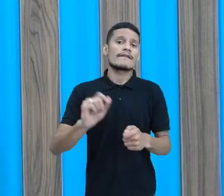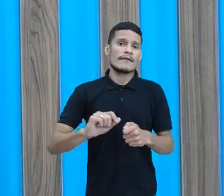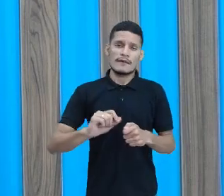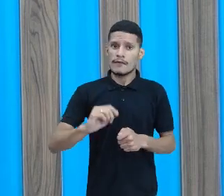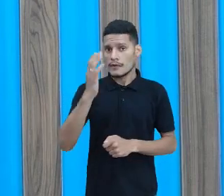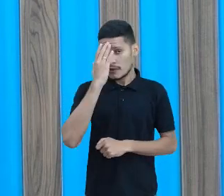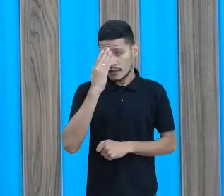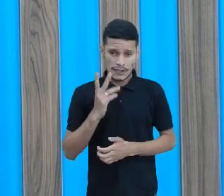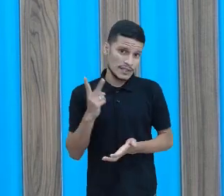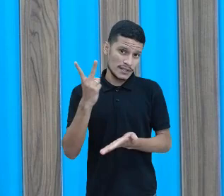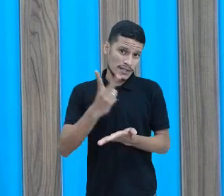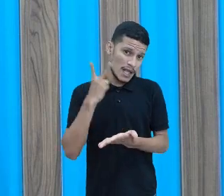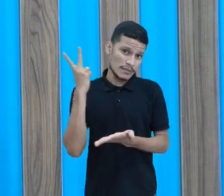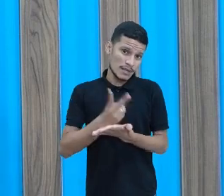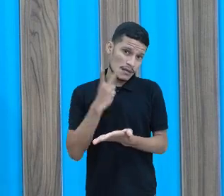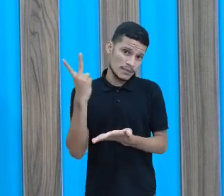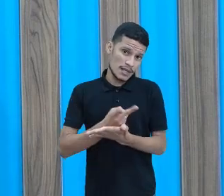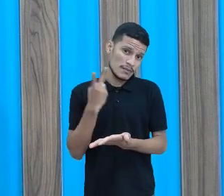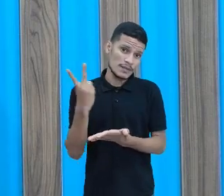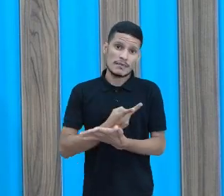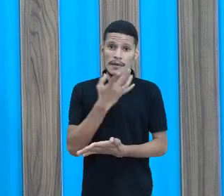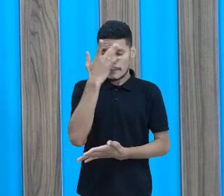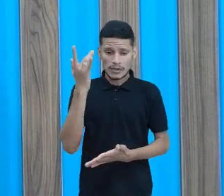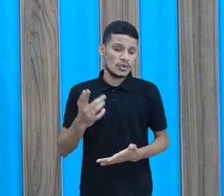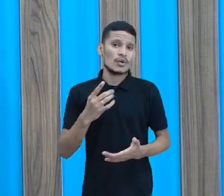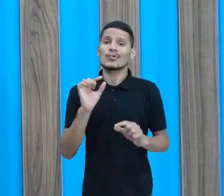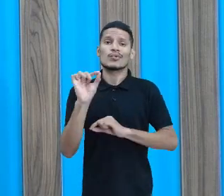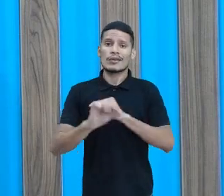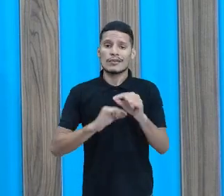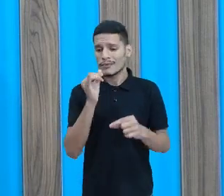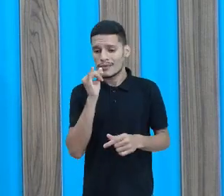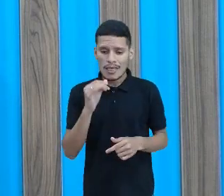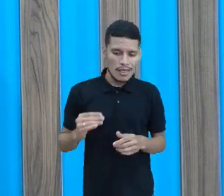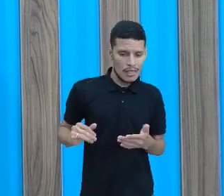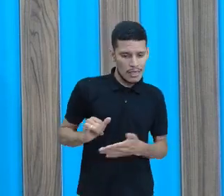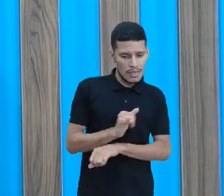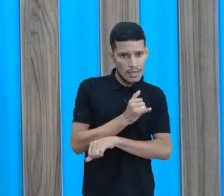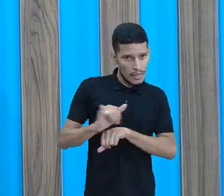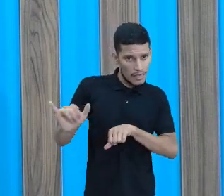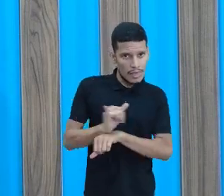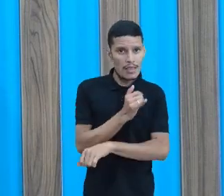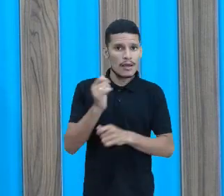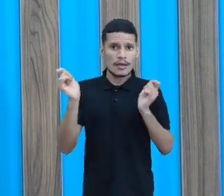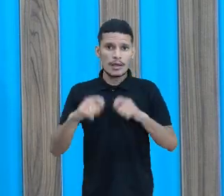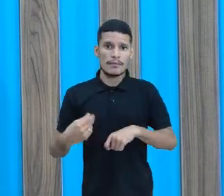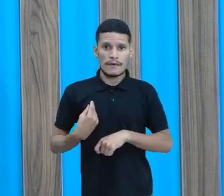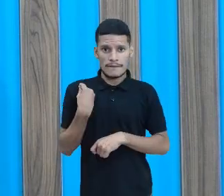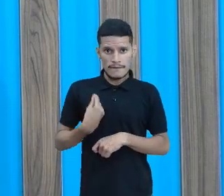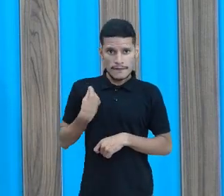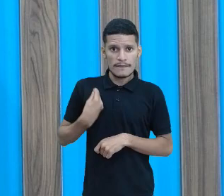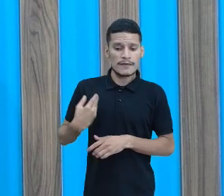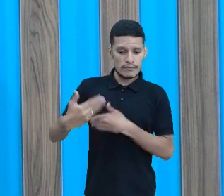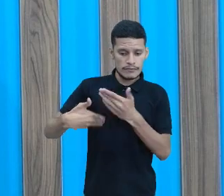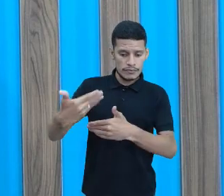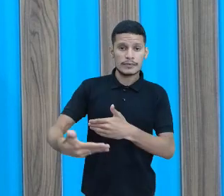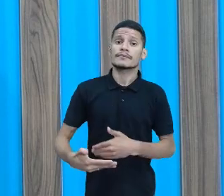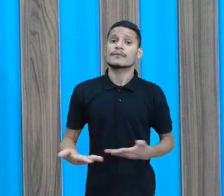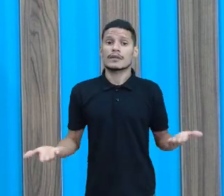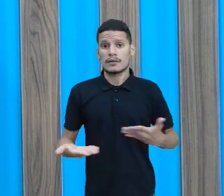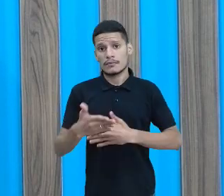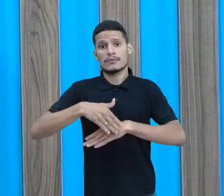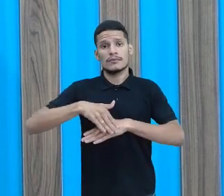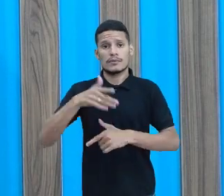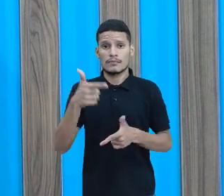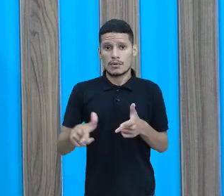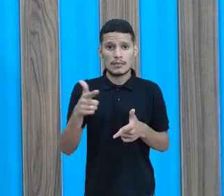vez mais, as pessoas estão pressionadas a se virar para sobreviver. Então, esse é o maior problema. Diante de um cenário de desemprego, você